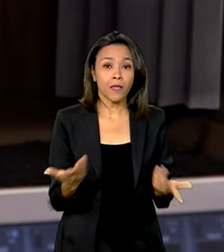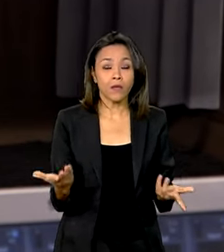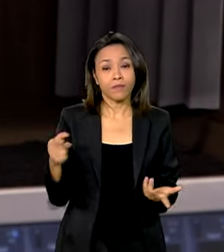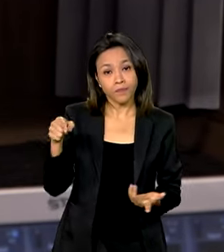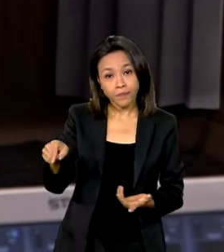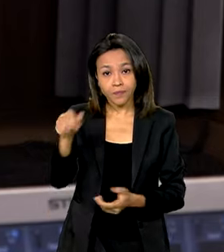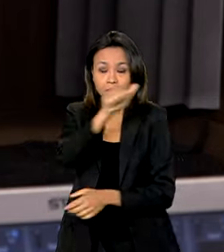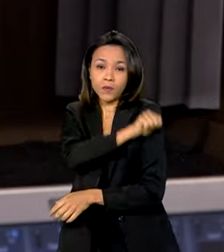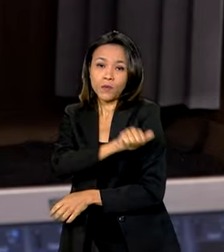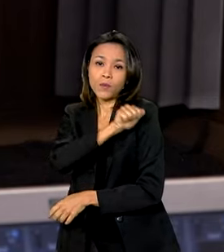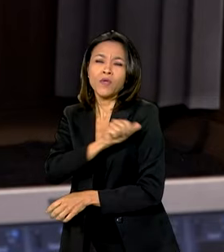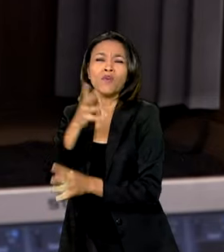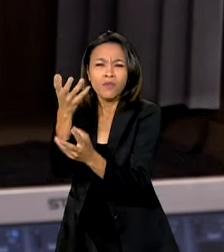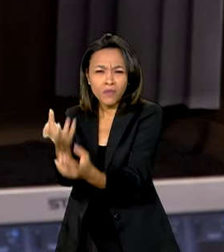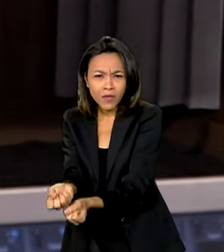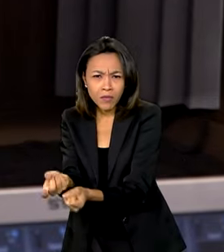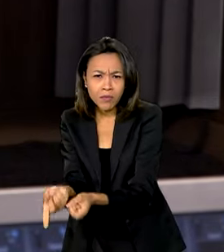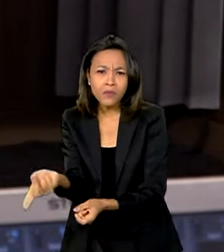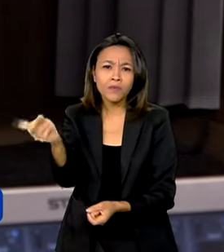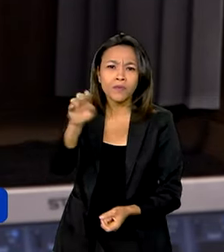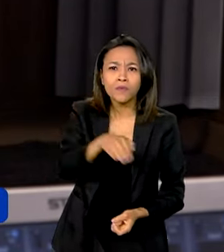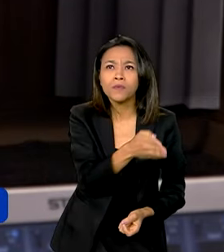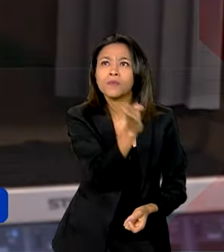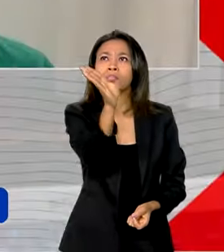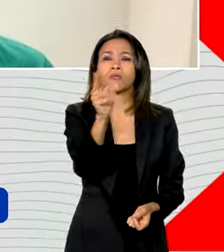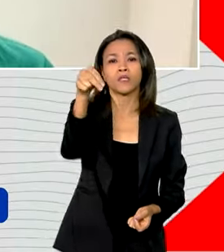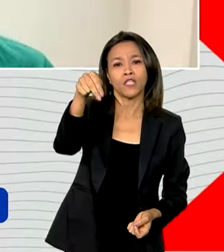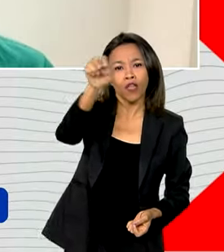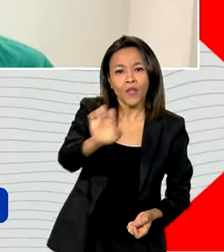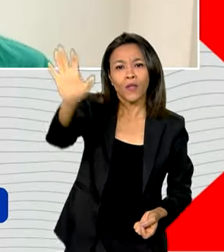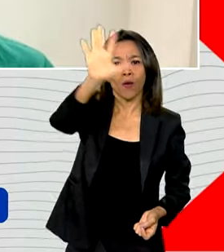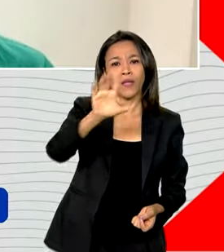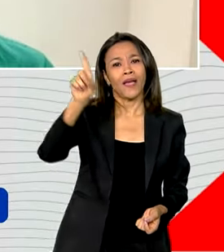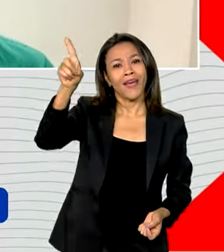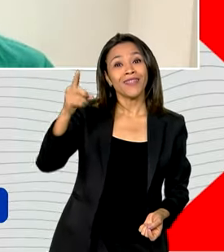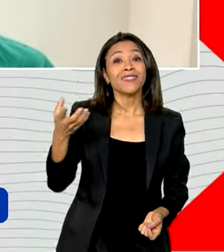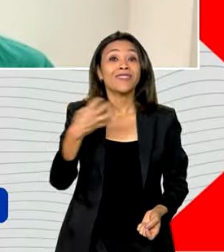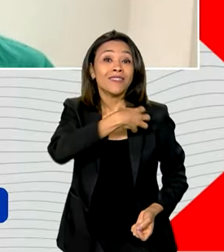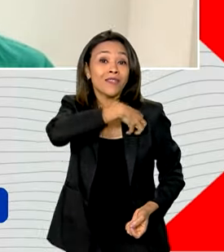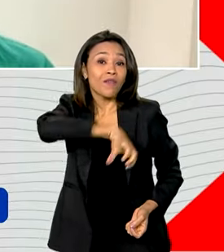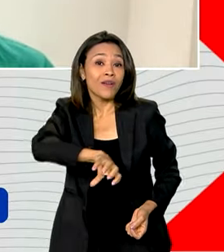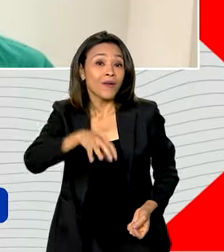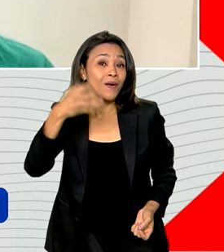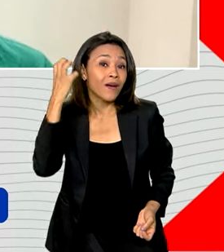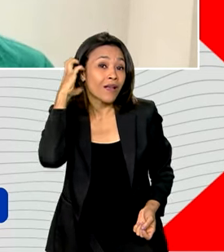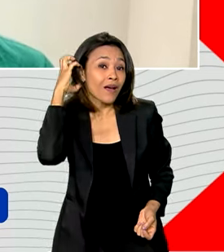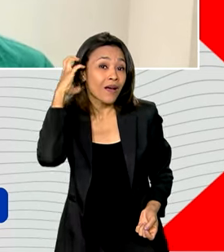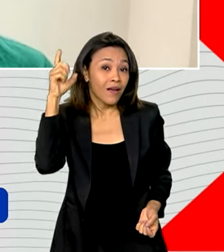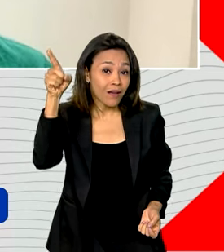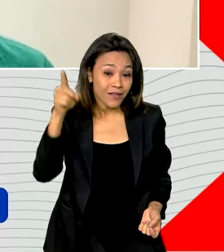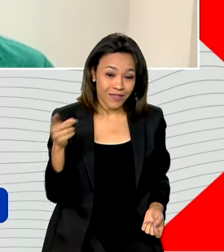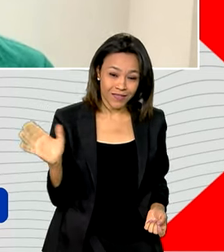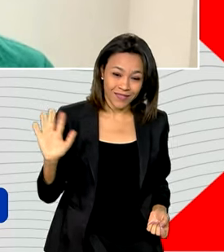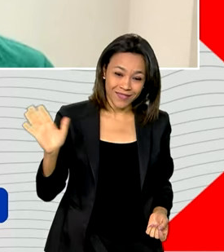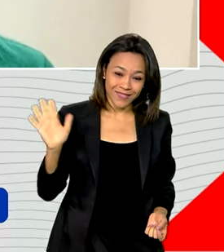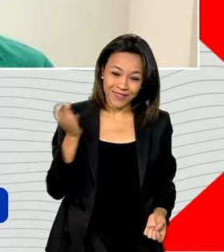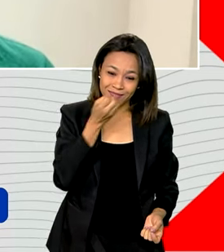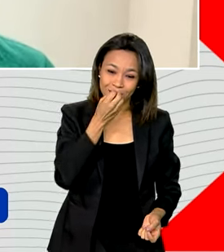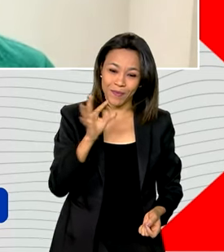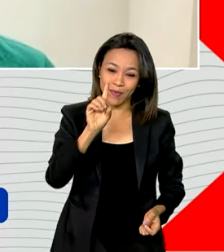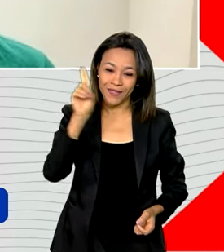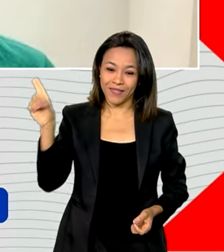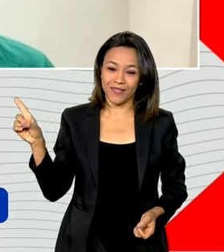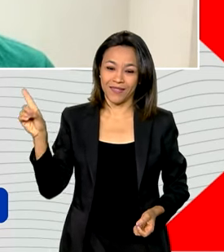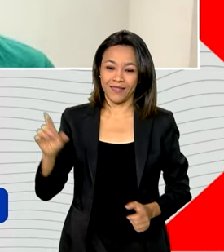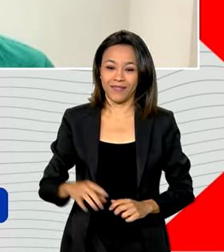Janeiro e vamos voltar à região Nordeste Vamos à rádio Salvador FM Quem tá lá com a gente é o Yuri Abreu Oi Yuri bom dia para